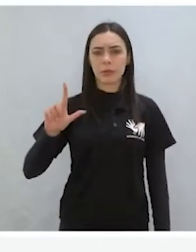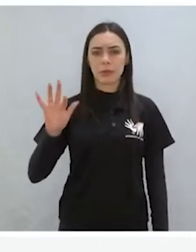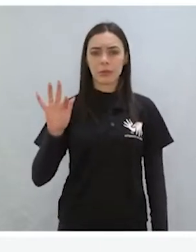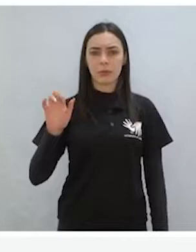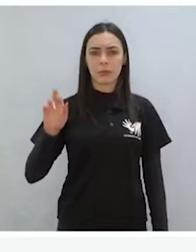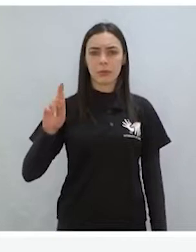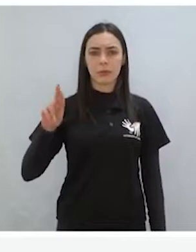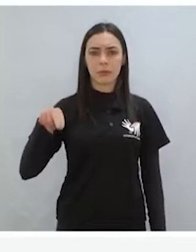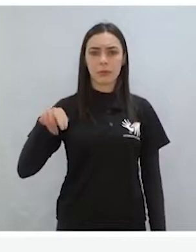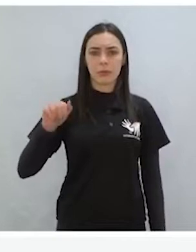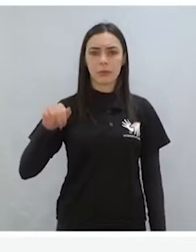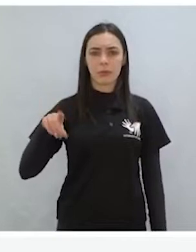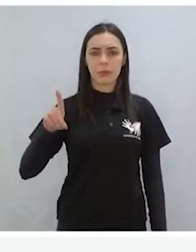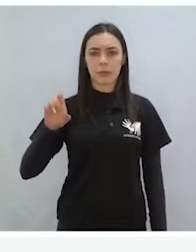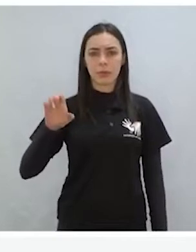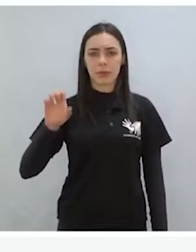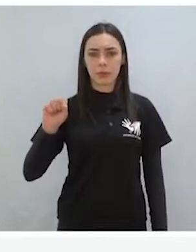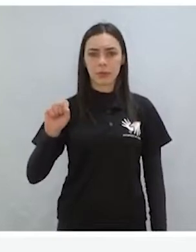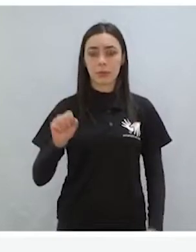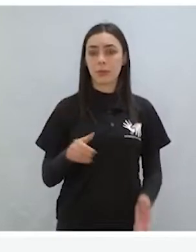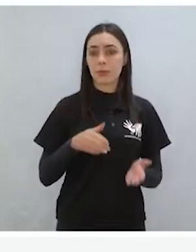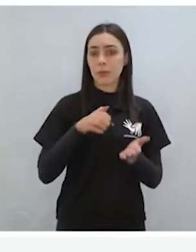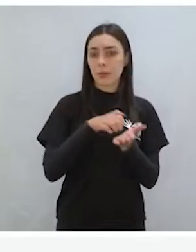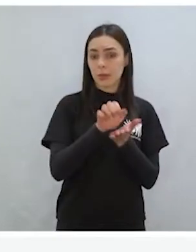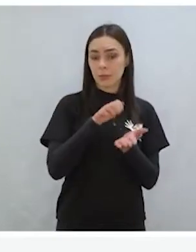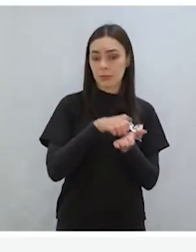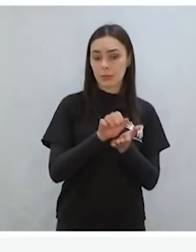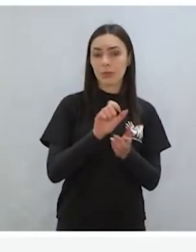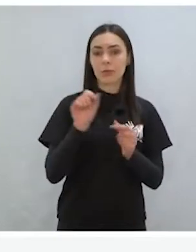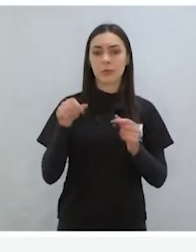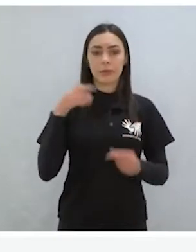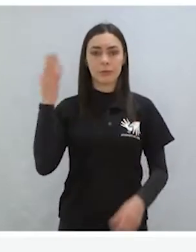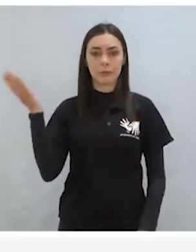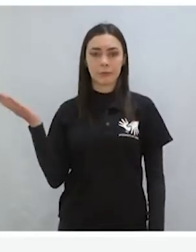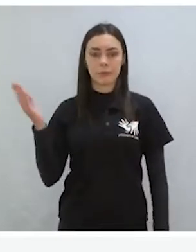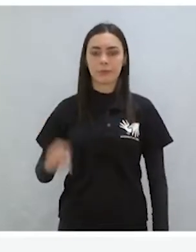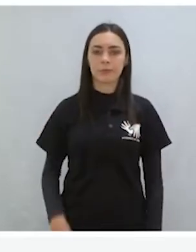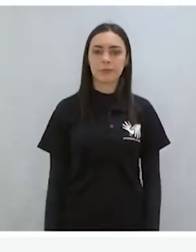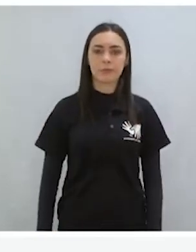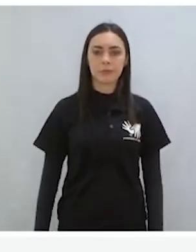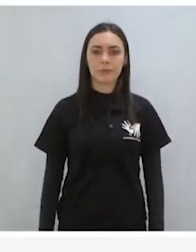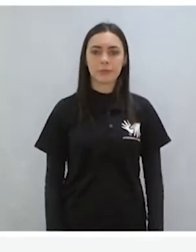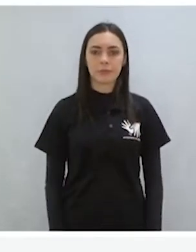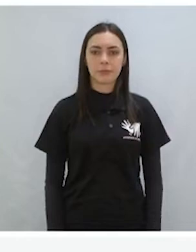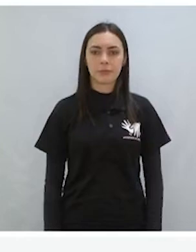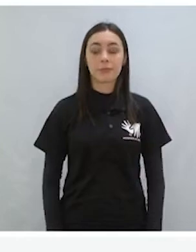Fernandes e a editora é a Companhia das Letrinhas.